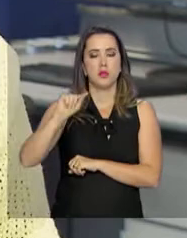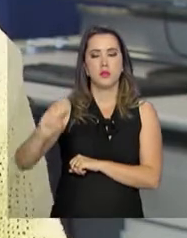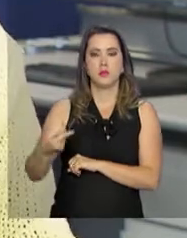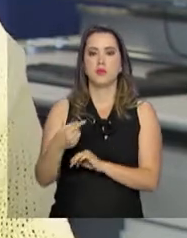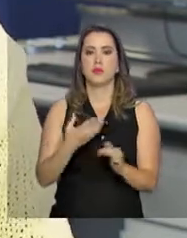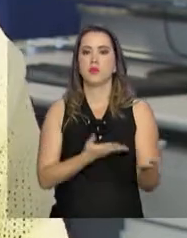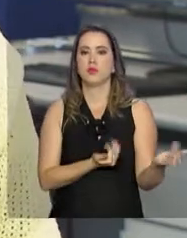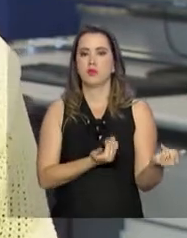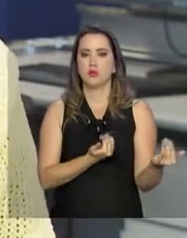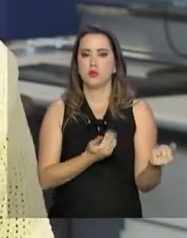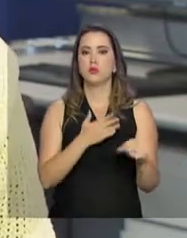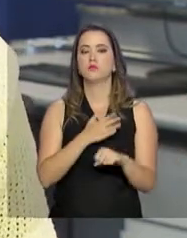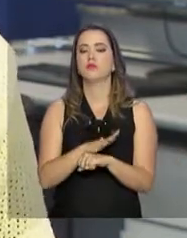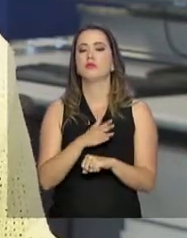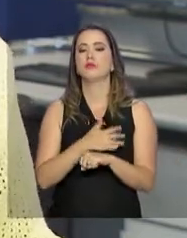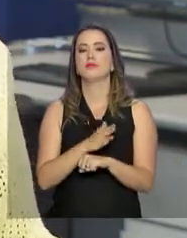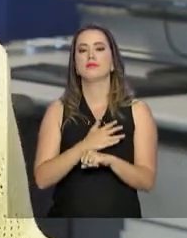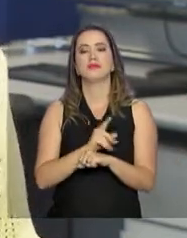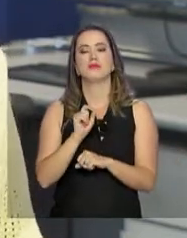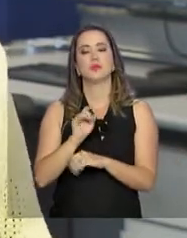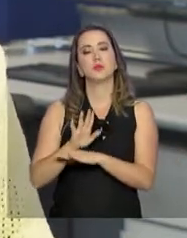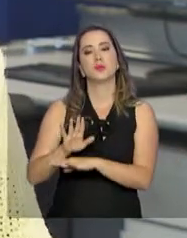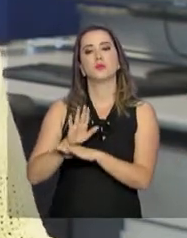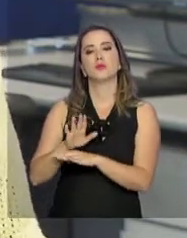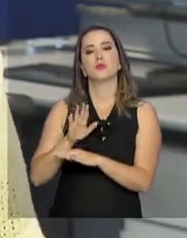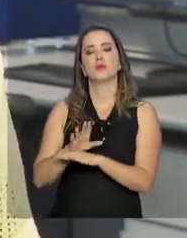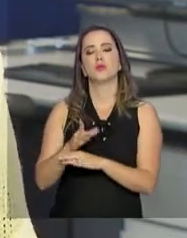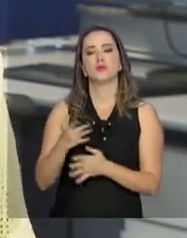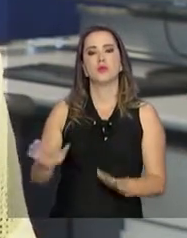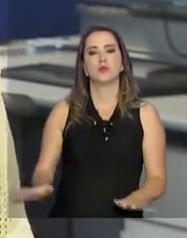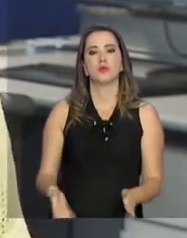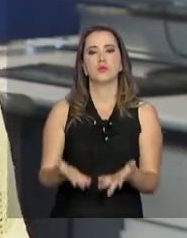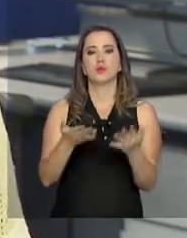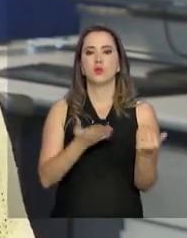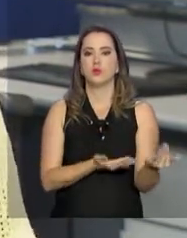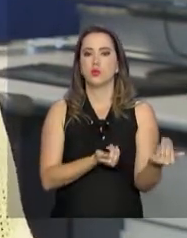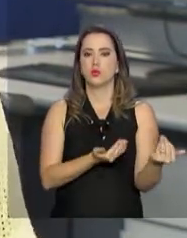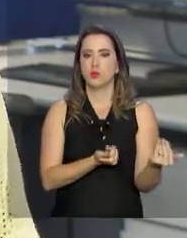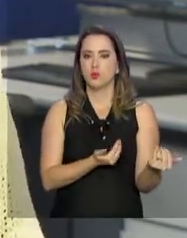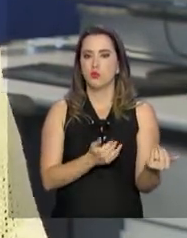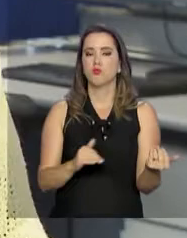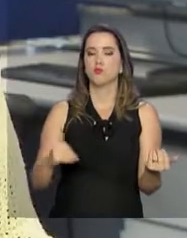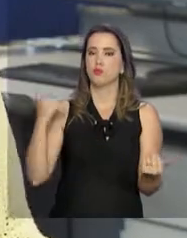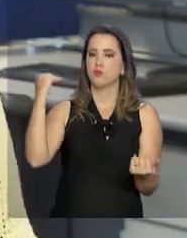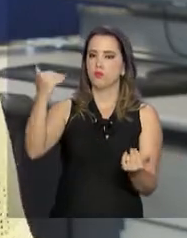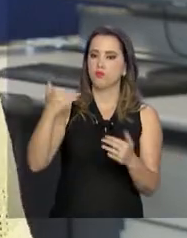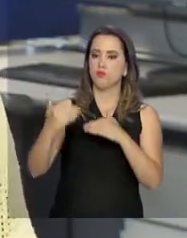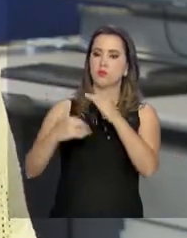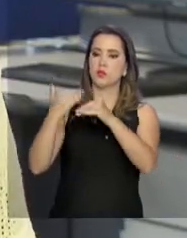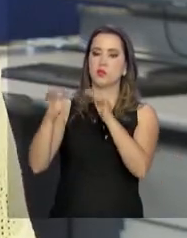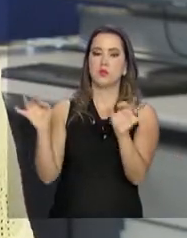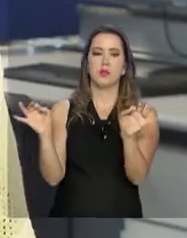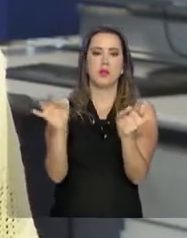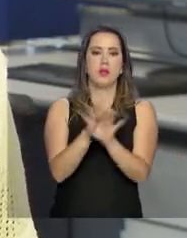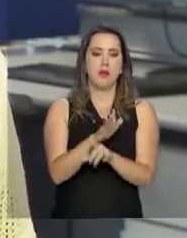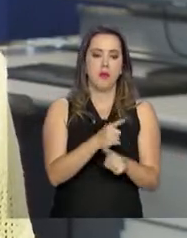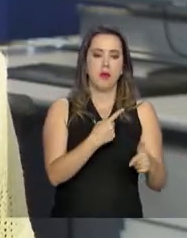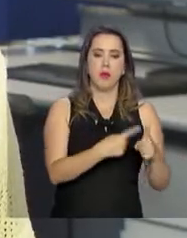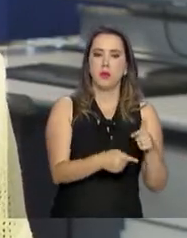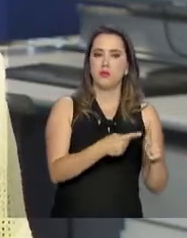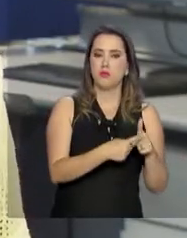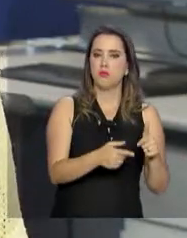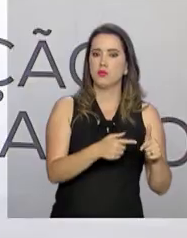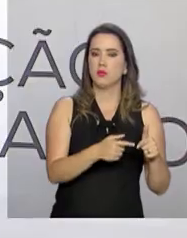em treinamento o que contribui para a formação de adolescência e também para a erradicação da exploração do trabalho